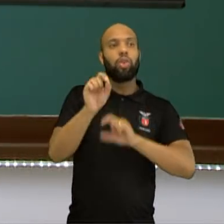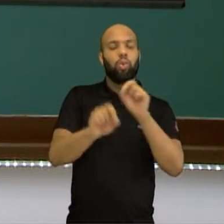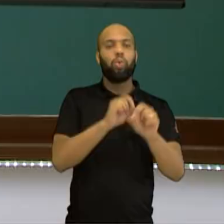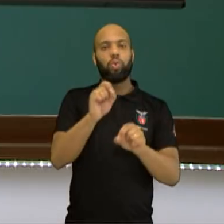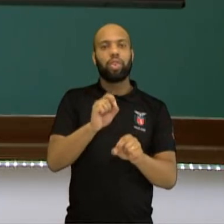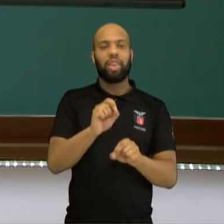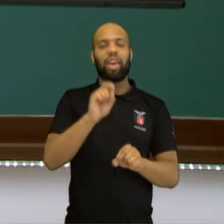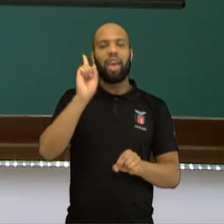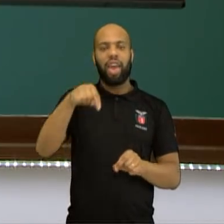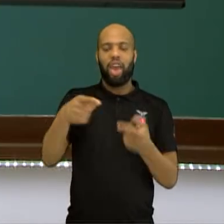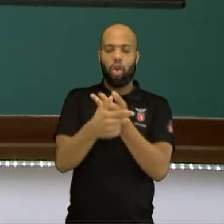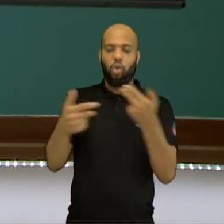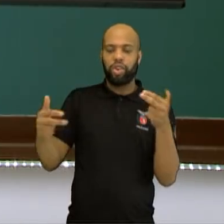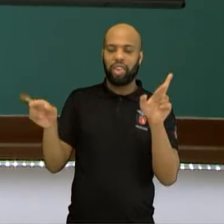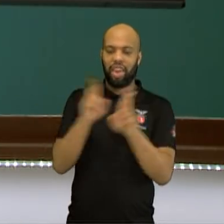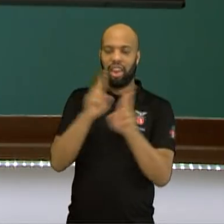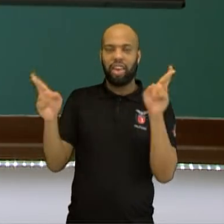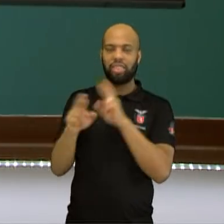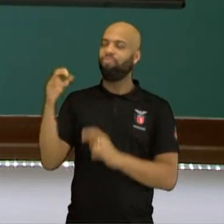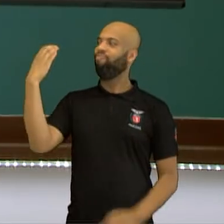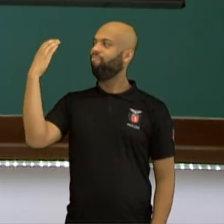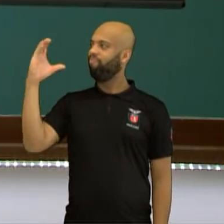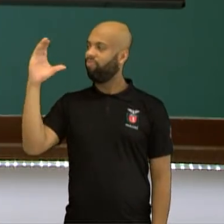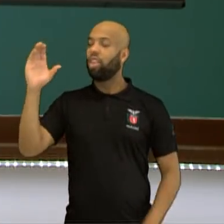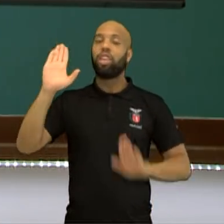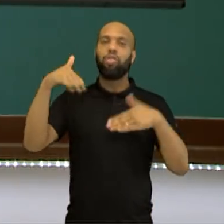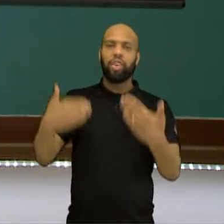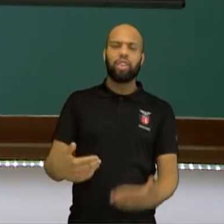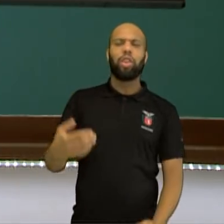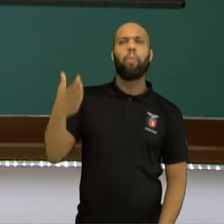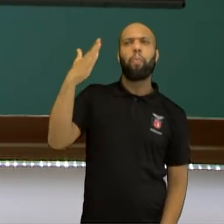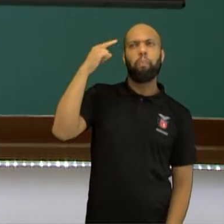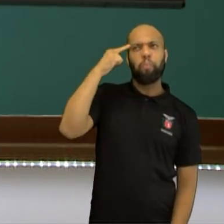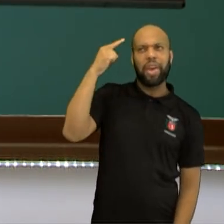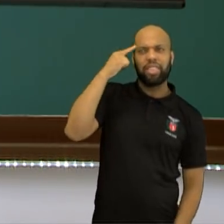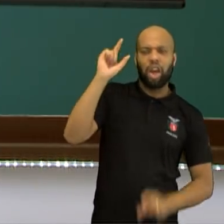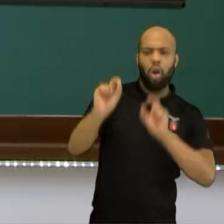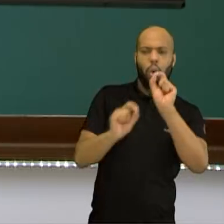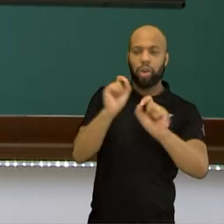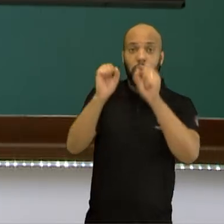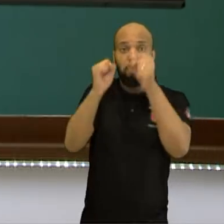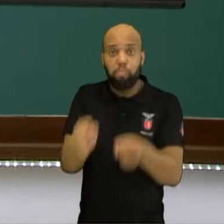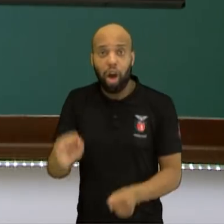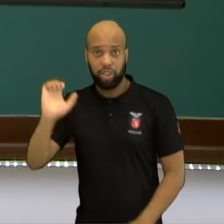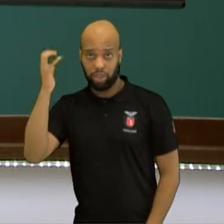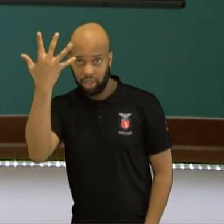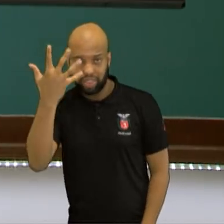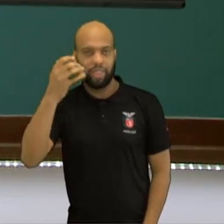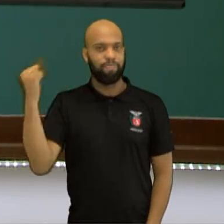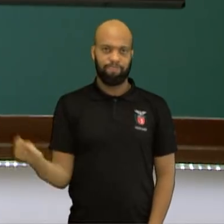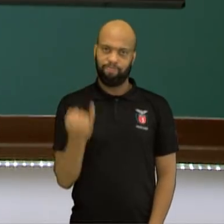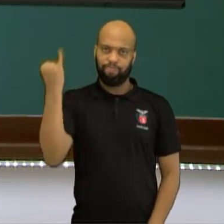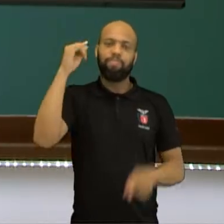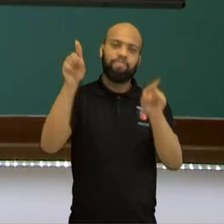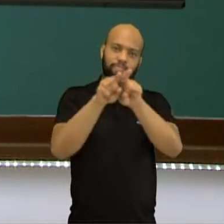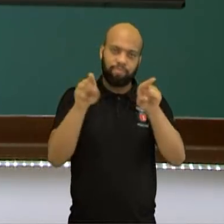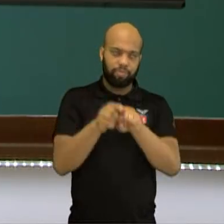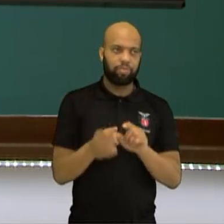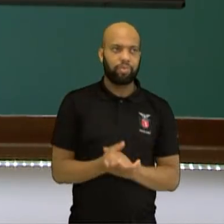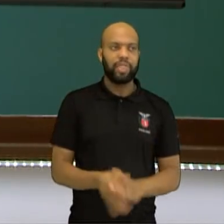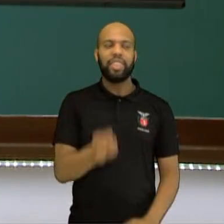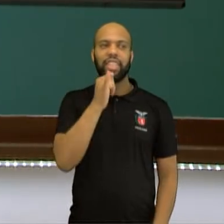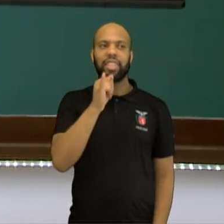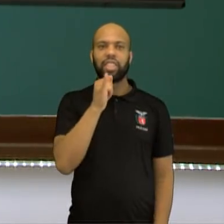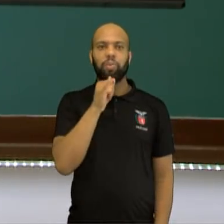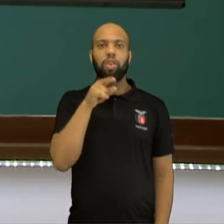questão científica, tá? Então, traçar previsões, prever determinados resultados é muito importante. Você não segura